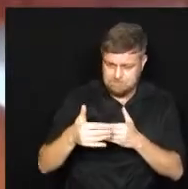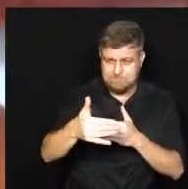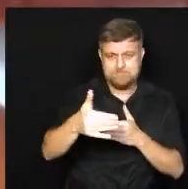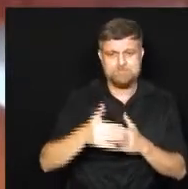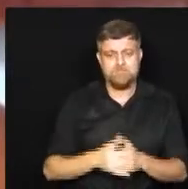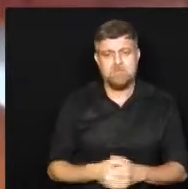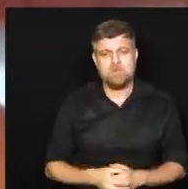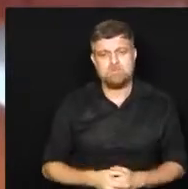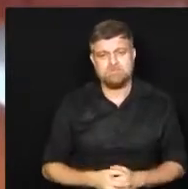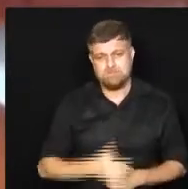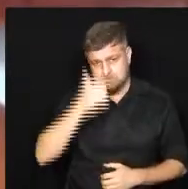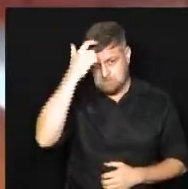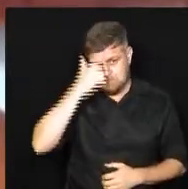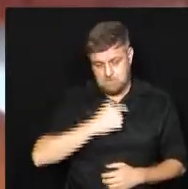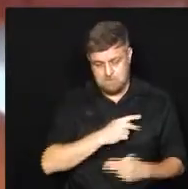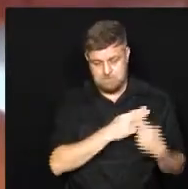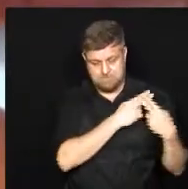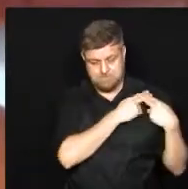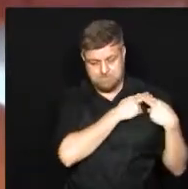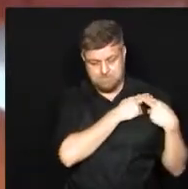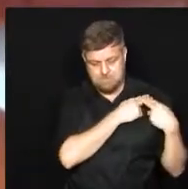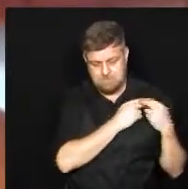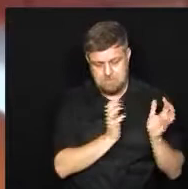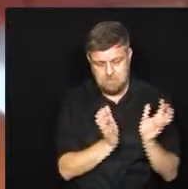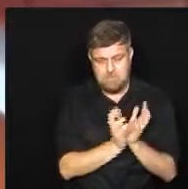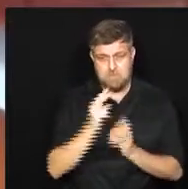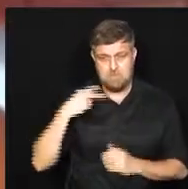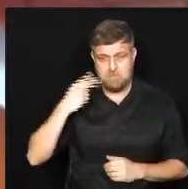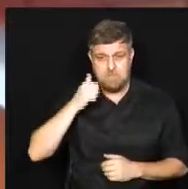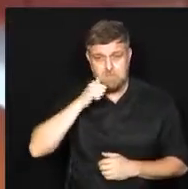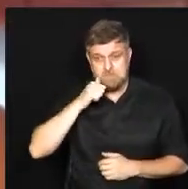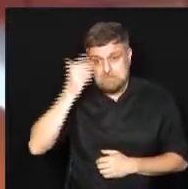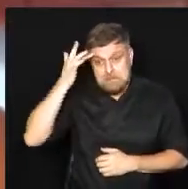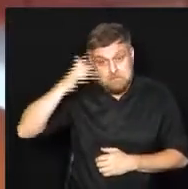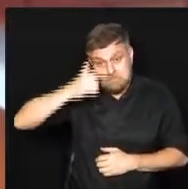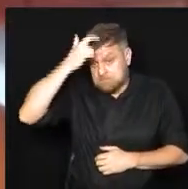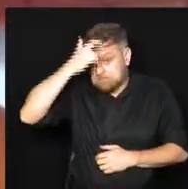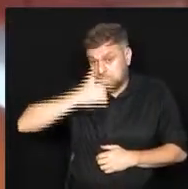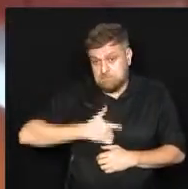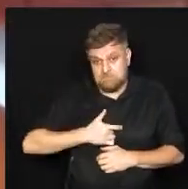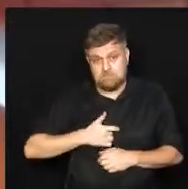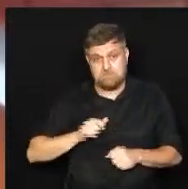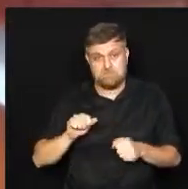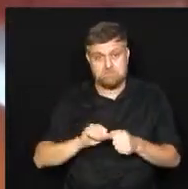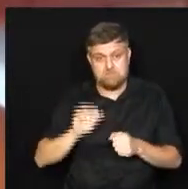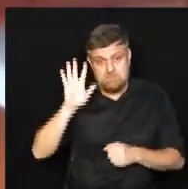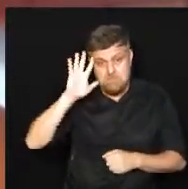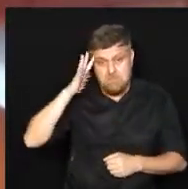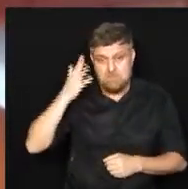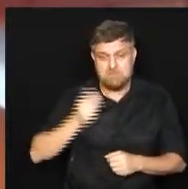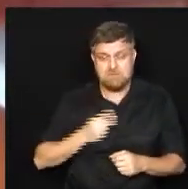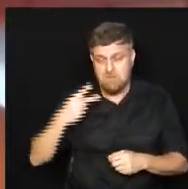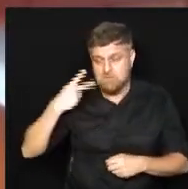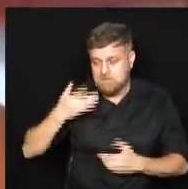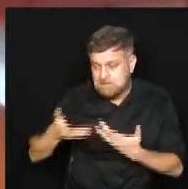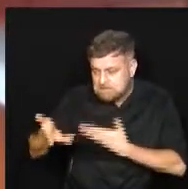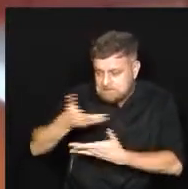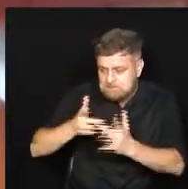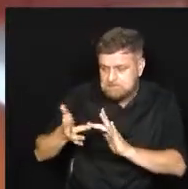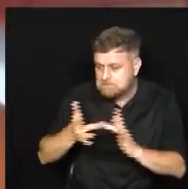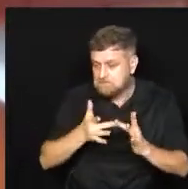passaram, eu presidi a Comissão da Mulher. Não sei se vou continuar presidindo, essa é uma decisão interna entre os